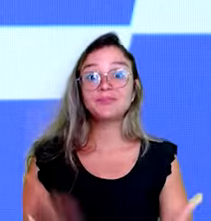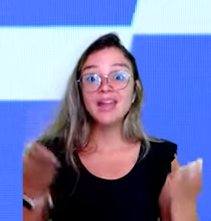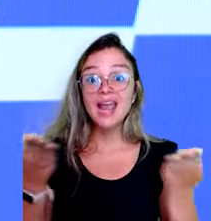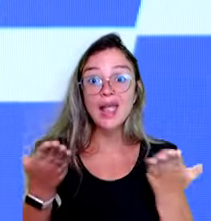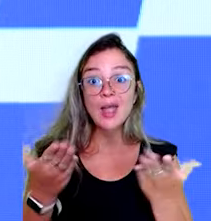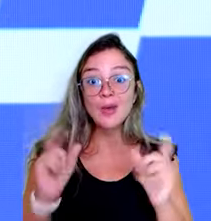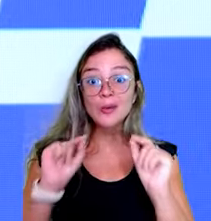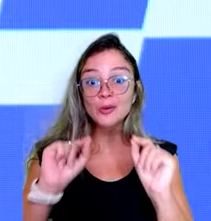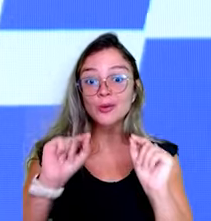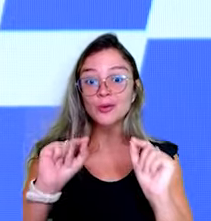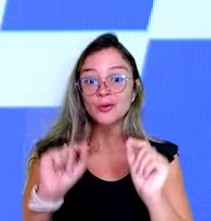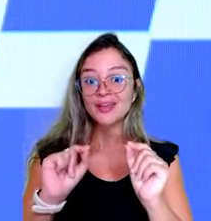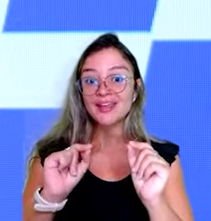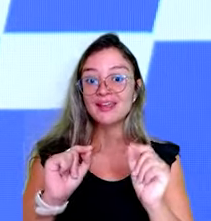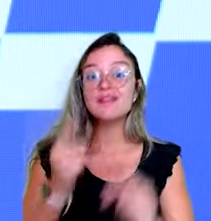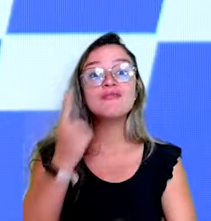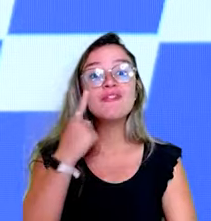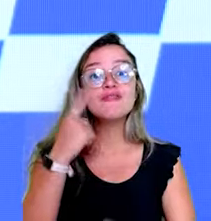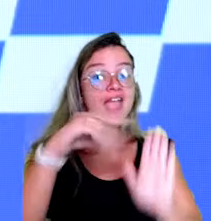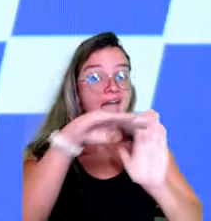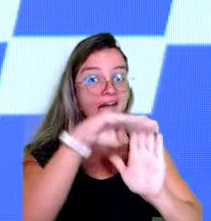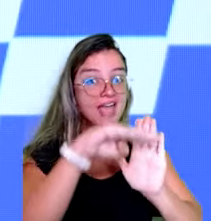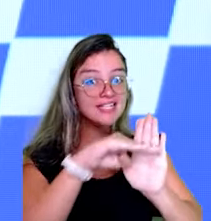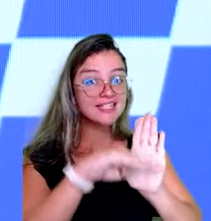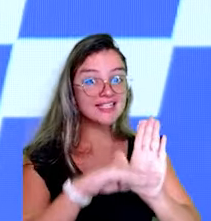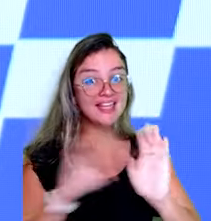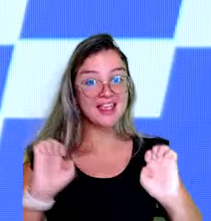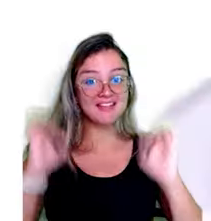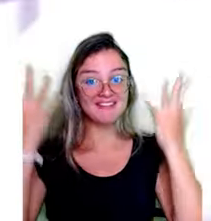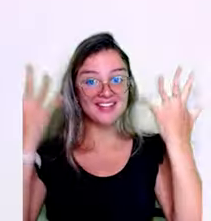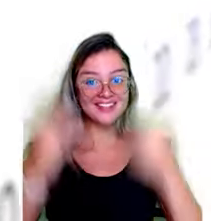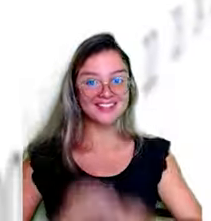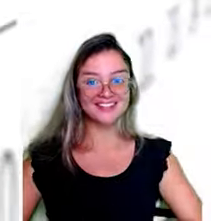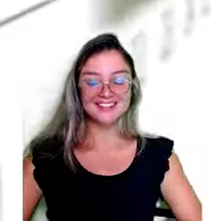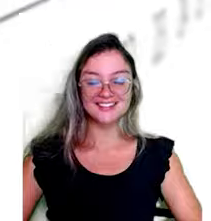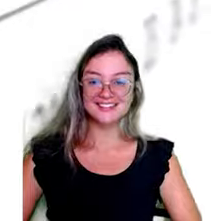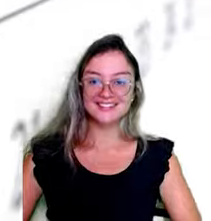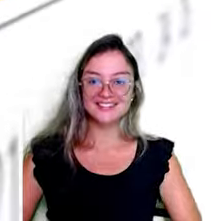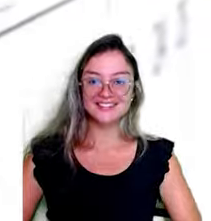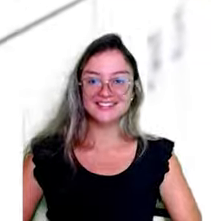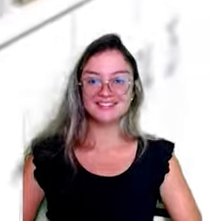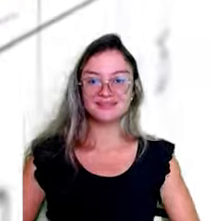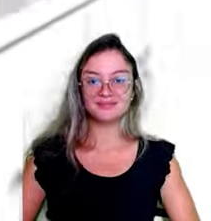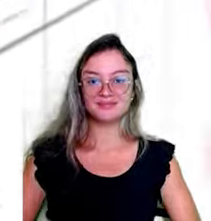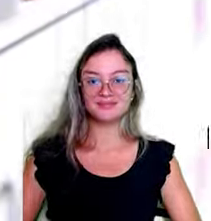Chegou a hora da gente conhecer a nossa agenda de eventos.